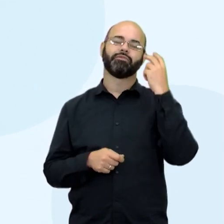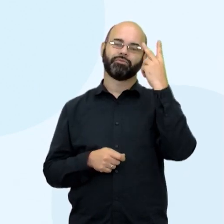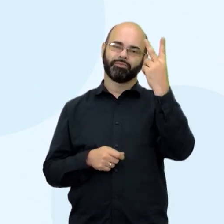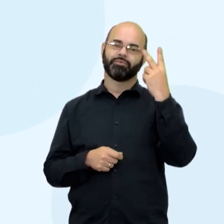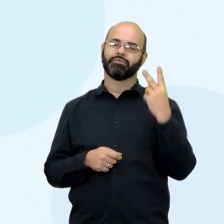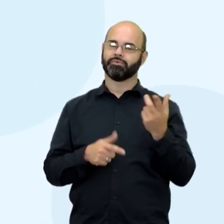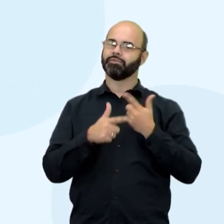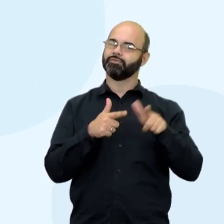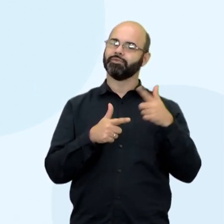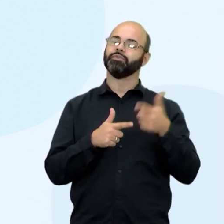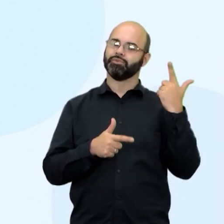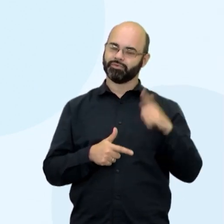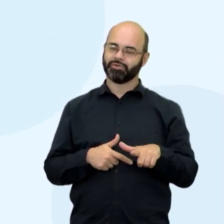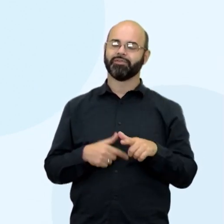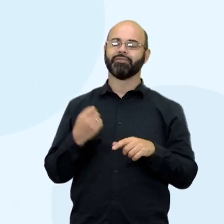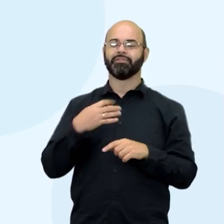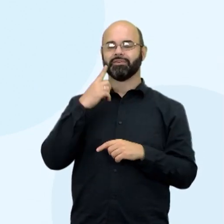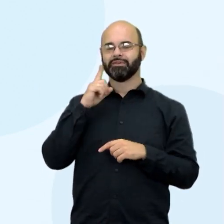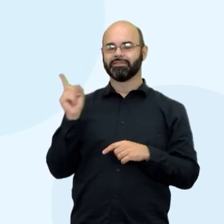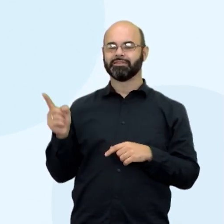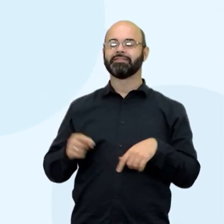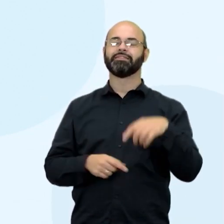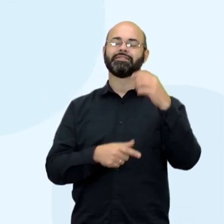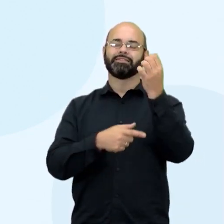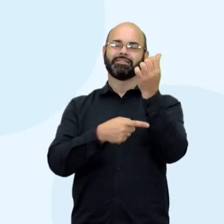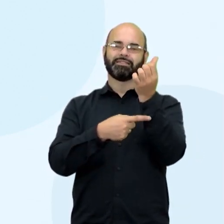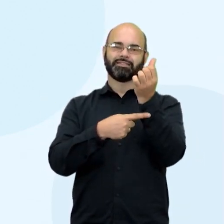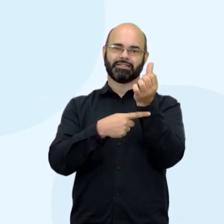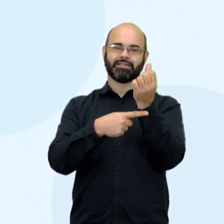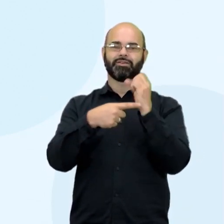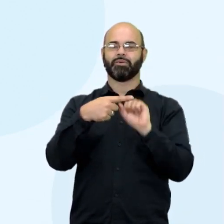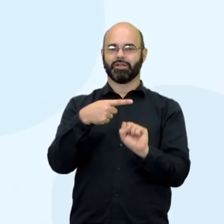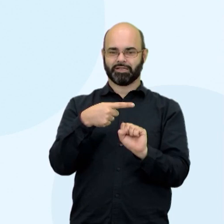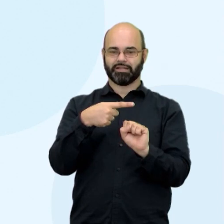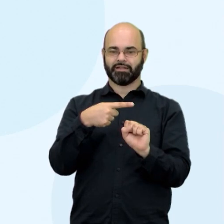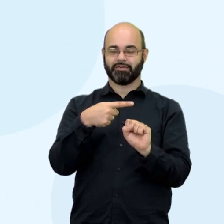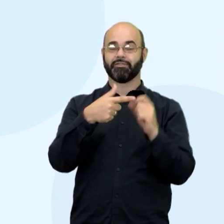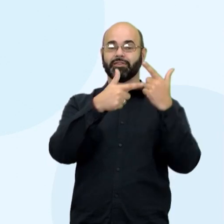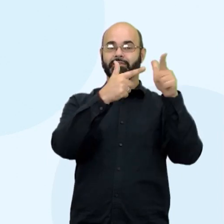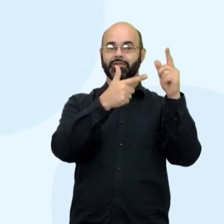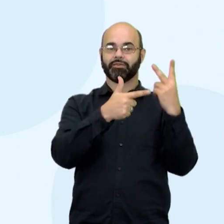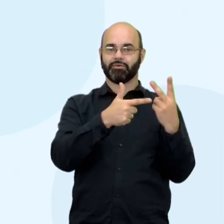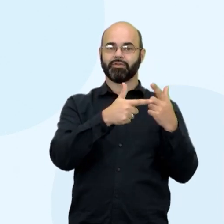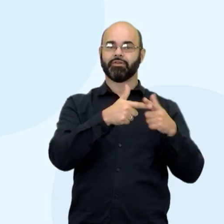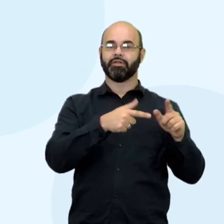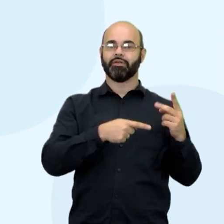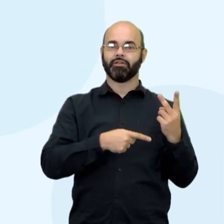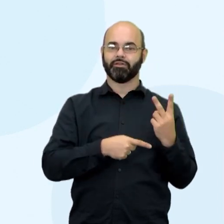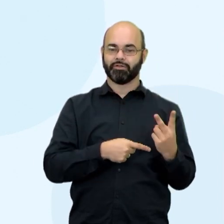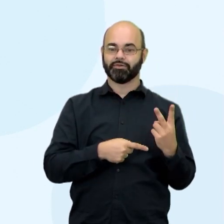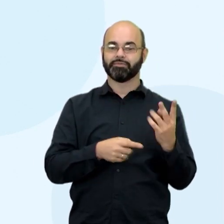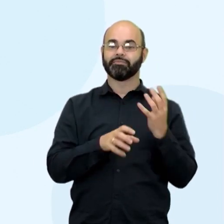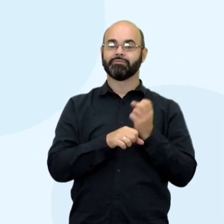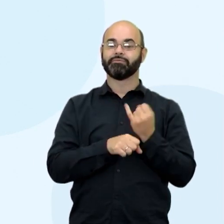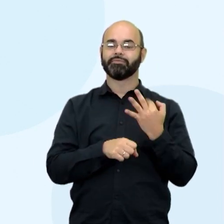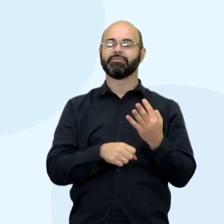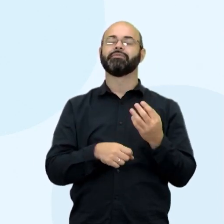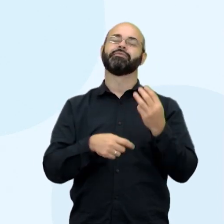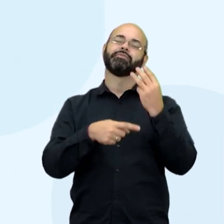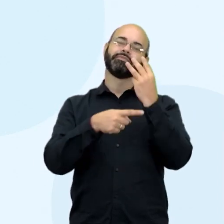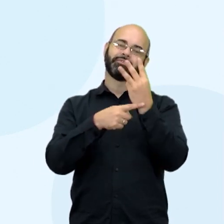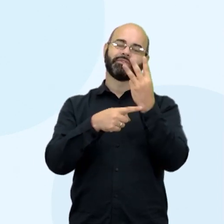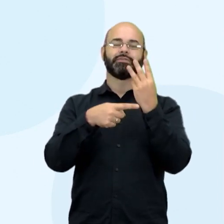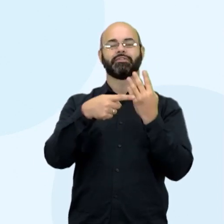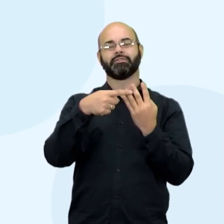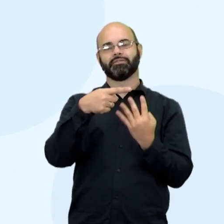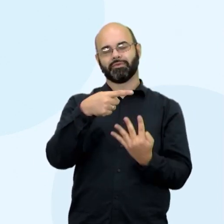por 2. Dividir por 2 de novo, 6 oitavos, dá para dividir por 2 de novo, E aí eu tenho o